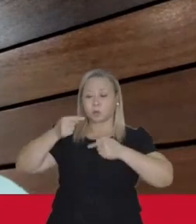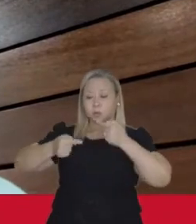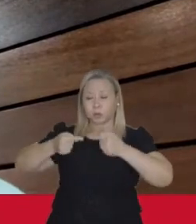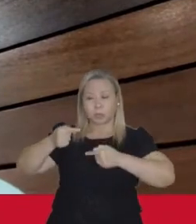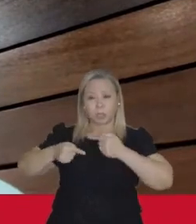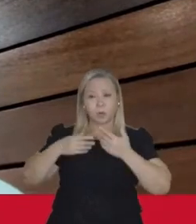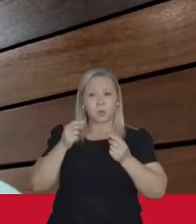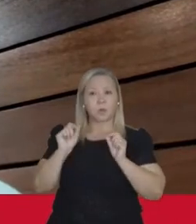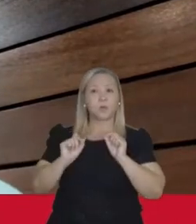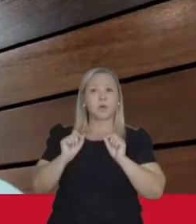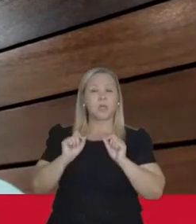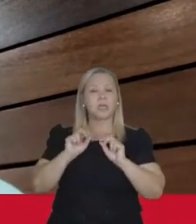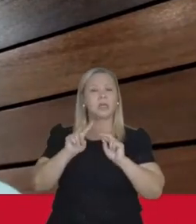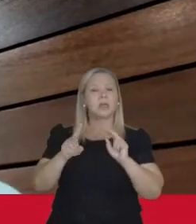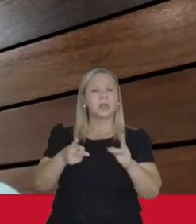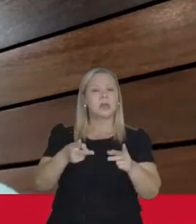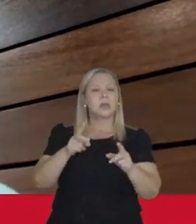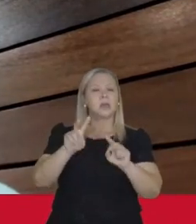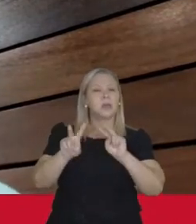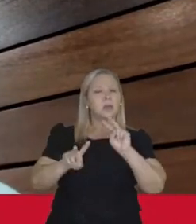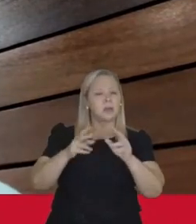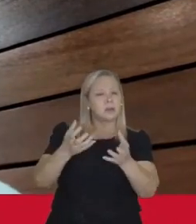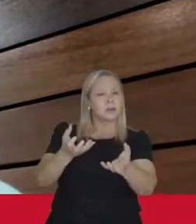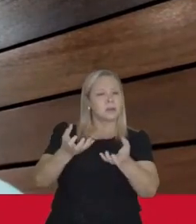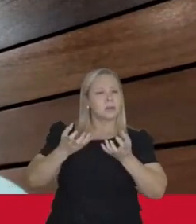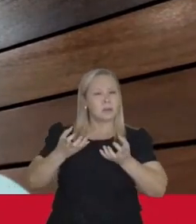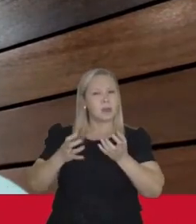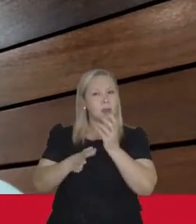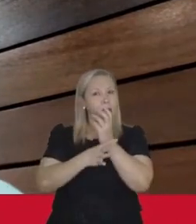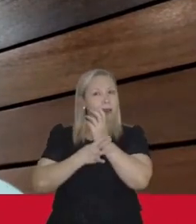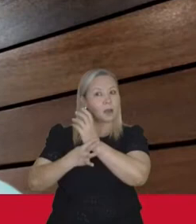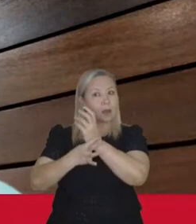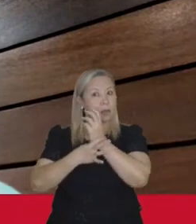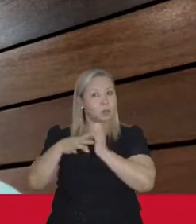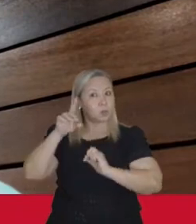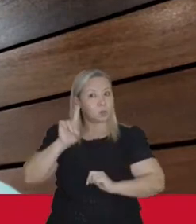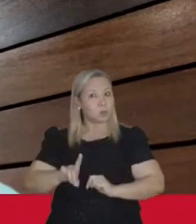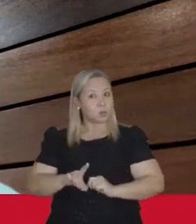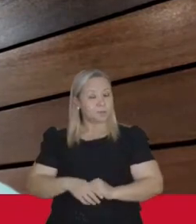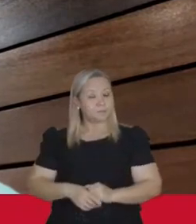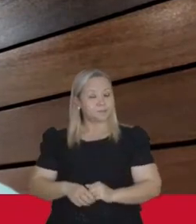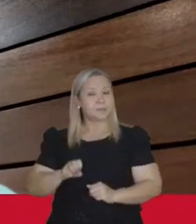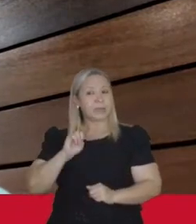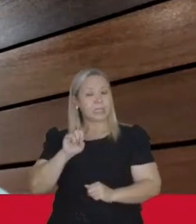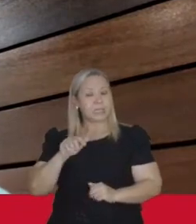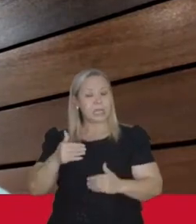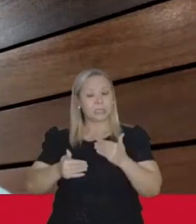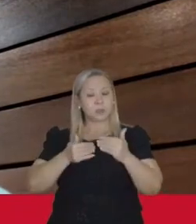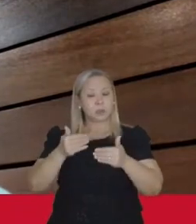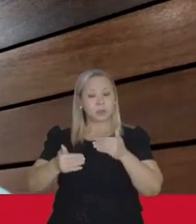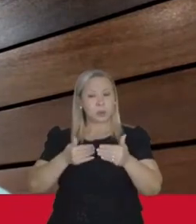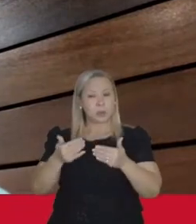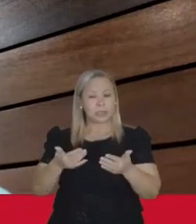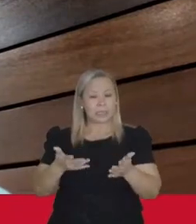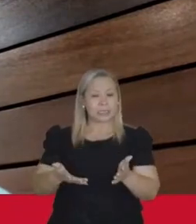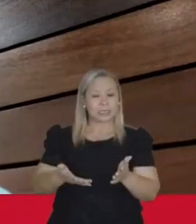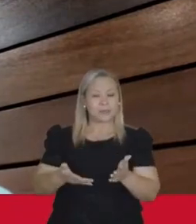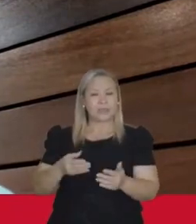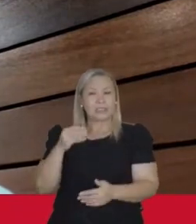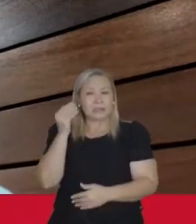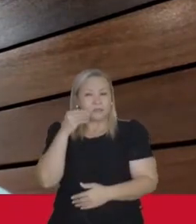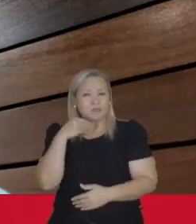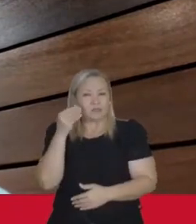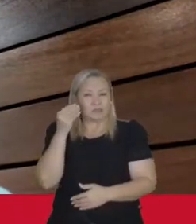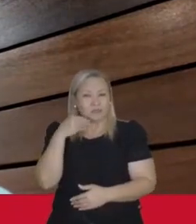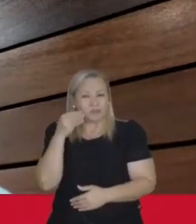públicas que visam a garantia do direito. Se esse processo vem sendo